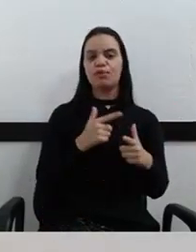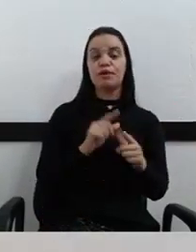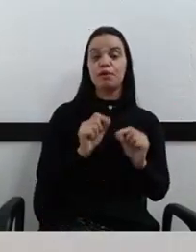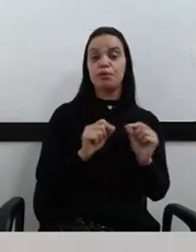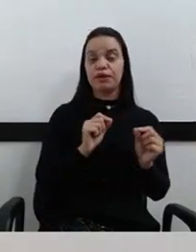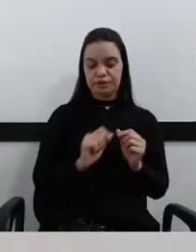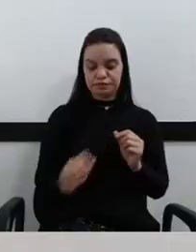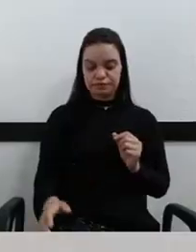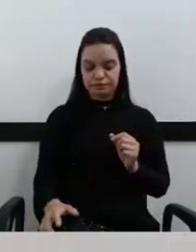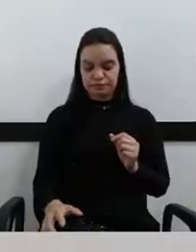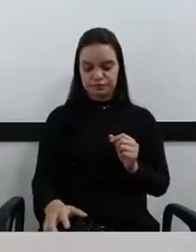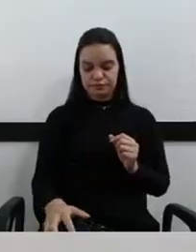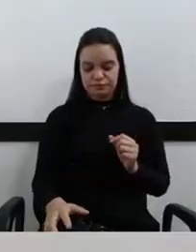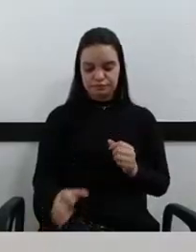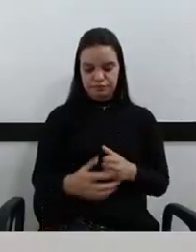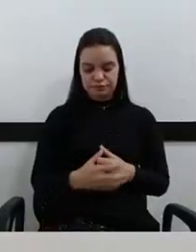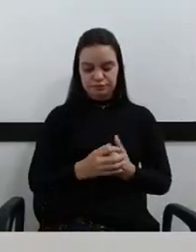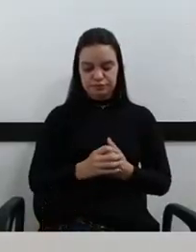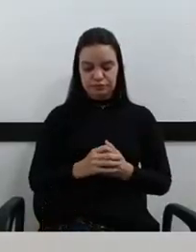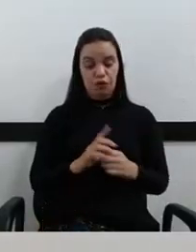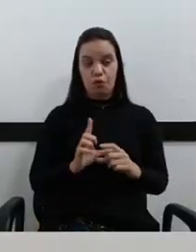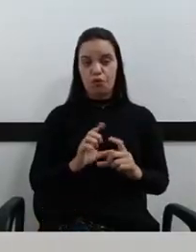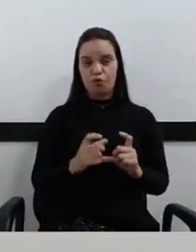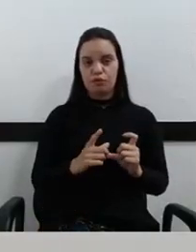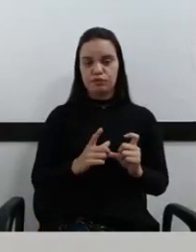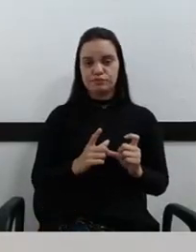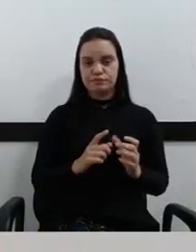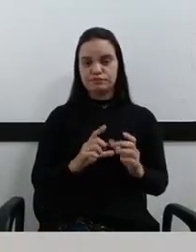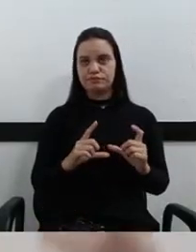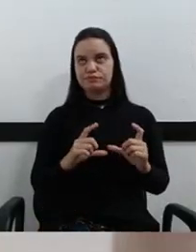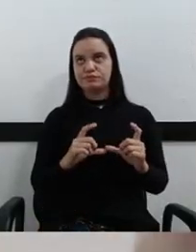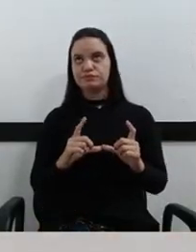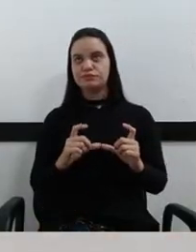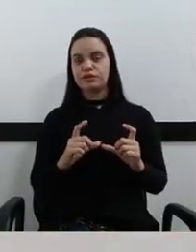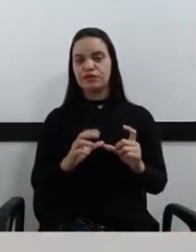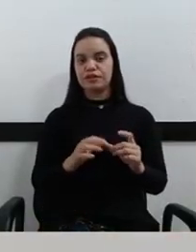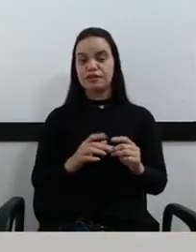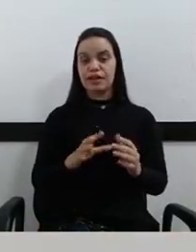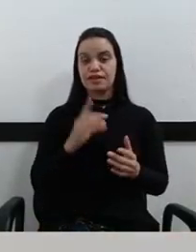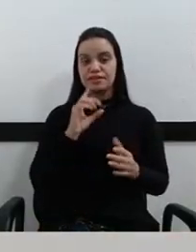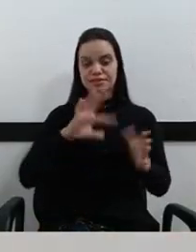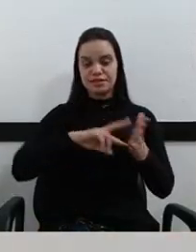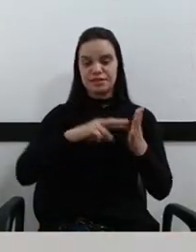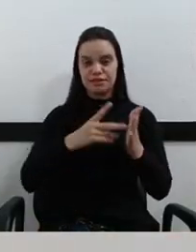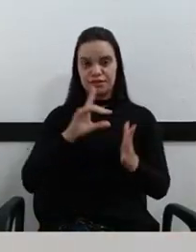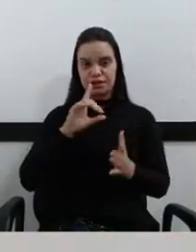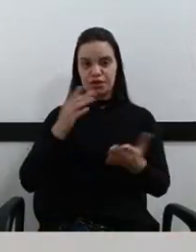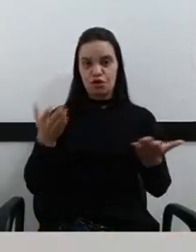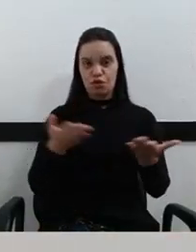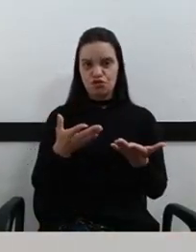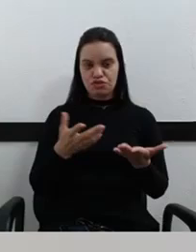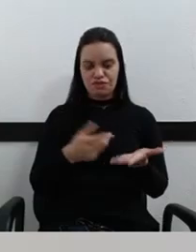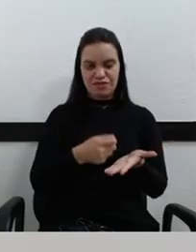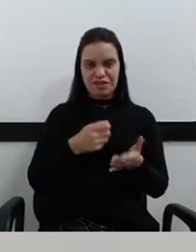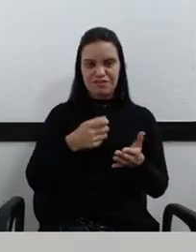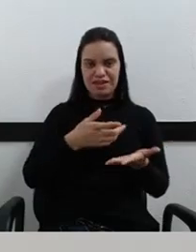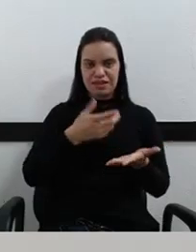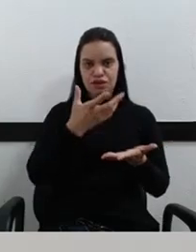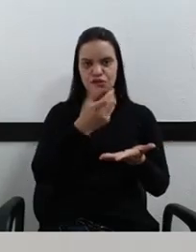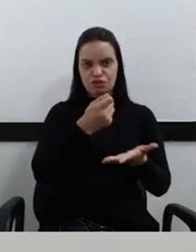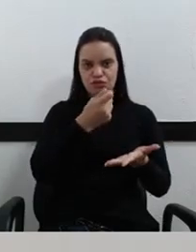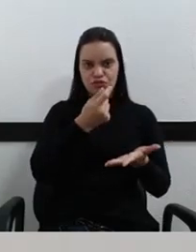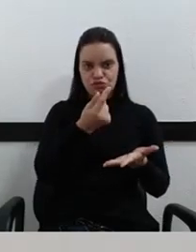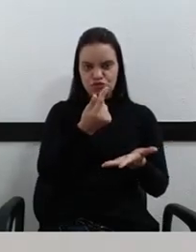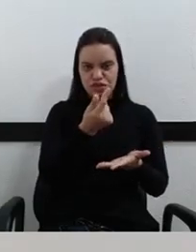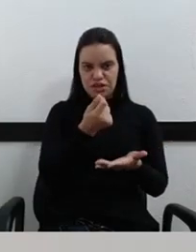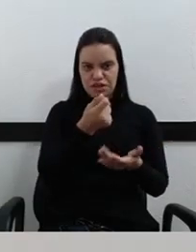é a seguinte: se fizer isso, é uma fotografia. Essa fotografia fotografa o dia de hoje e o senhor vai receber o que está aqui hoje.